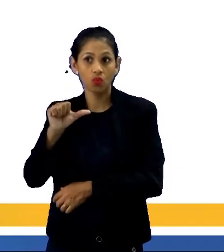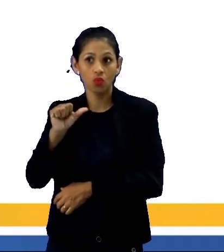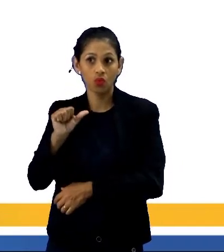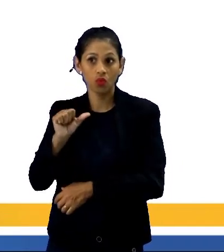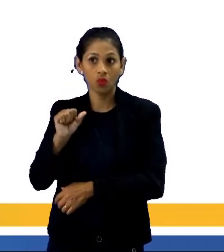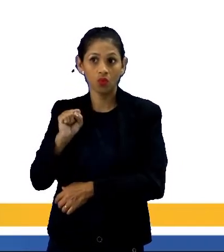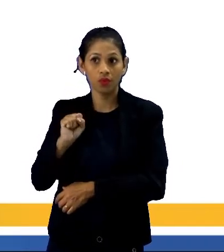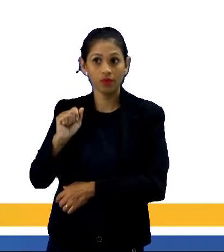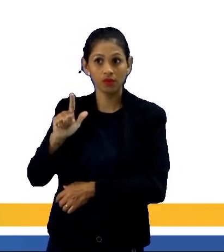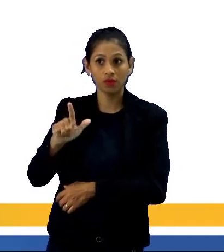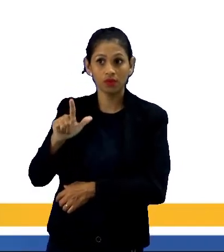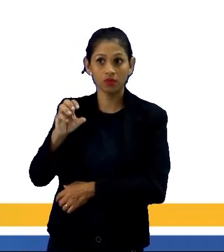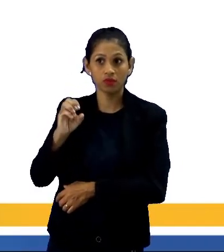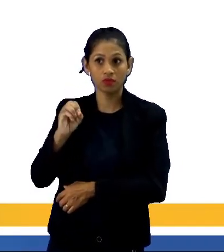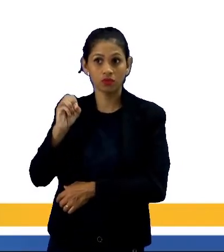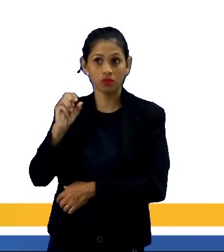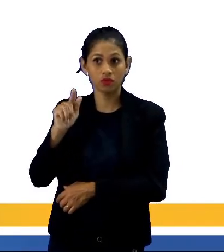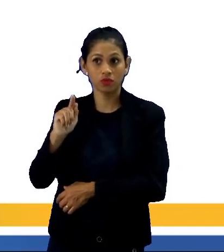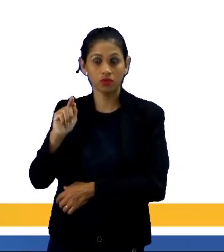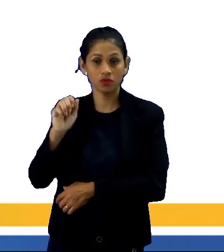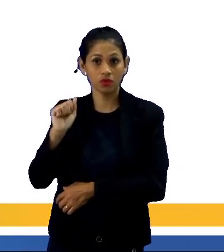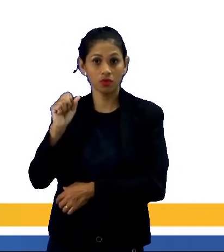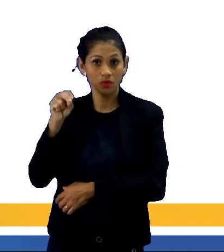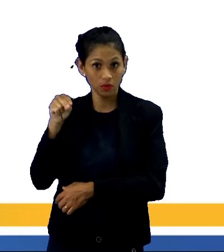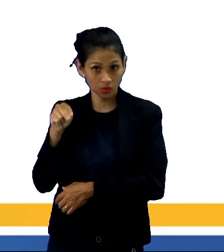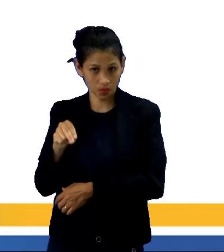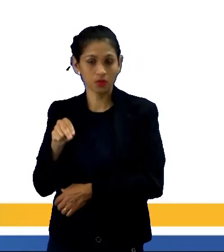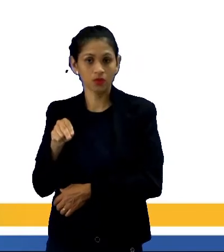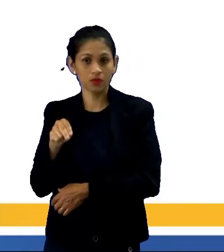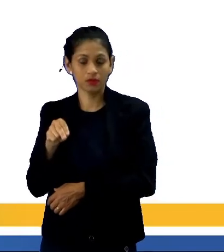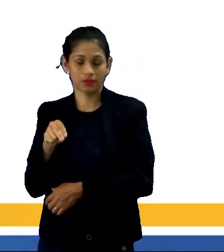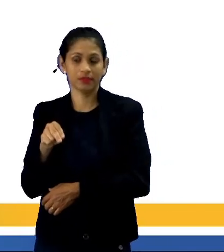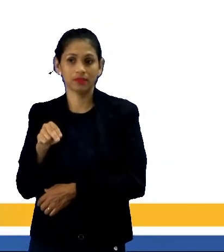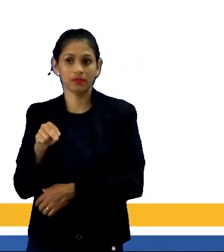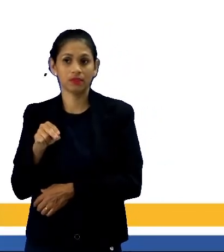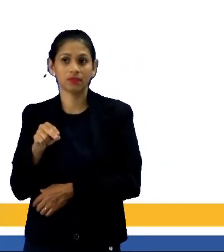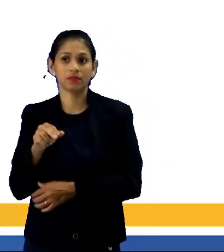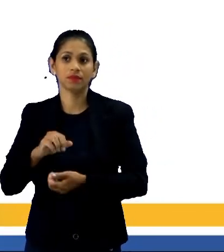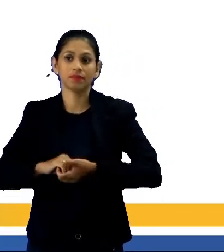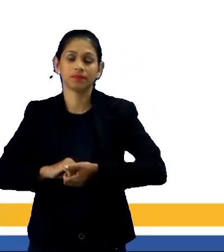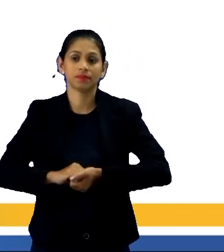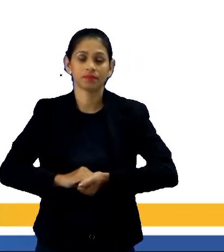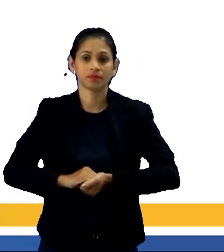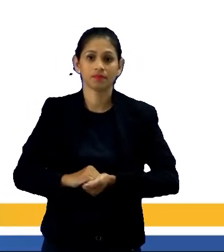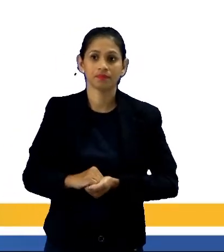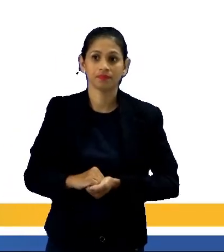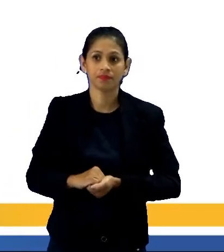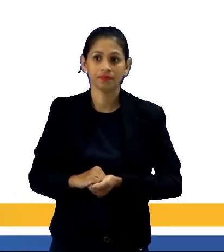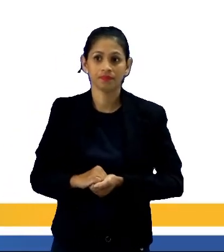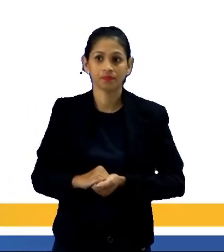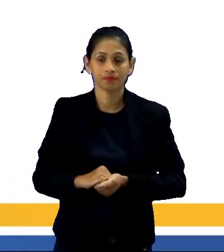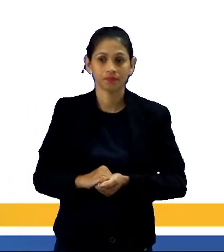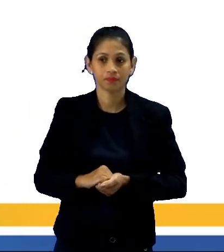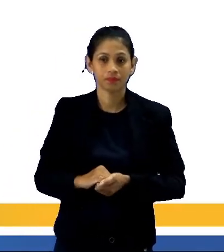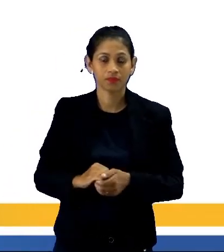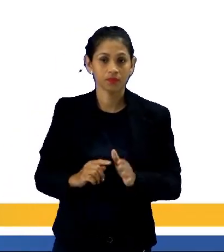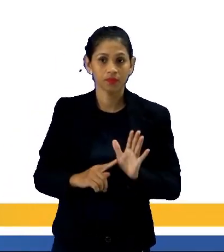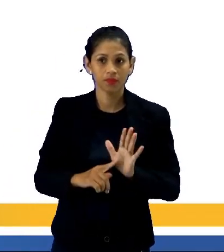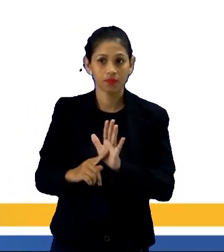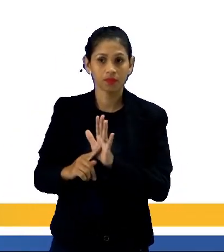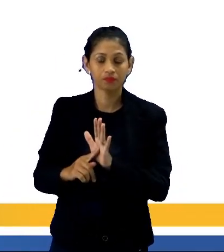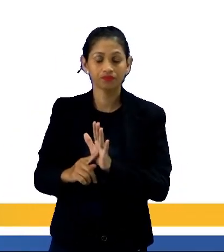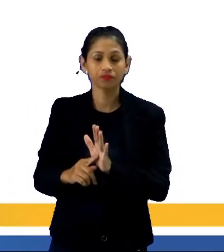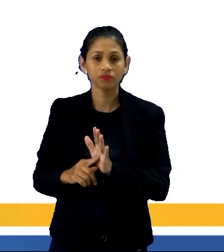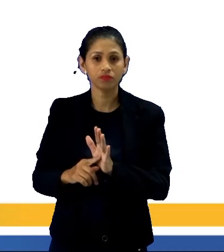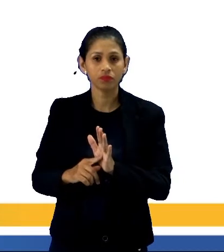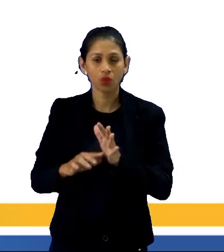slogan, uma frase de fácil memorização que é adotada pela empresa para ali indicar o seu produto, né?